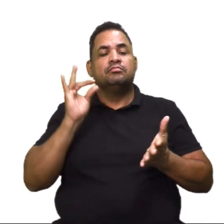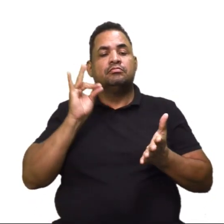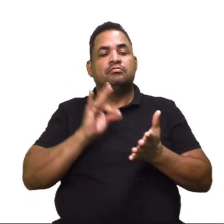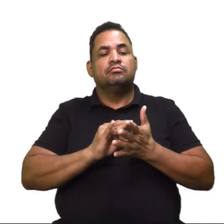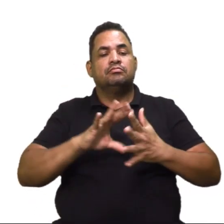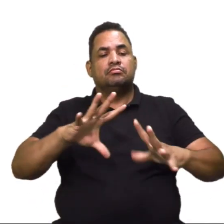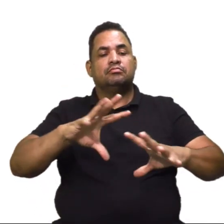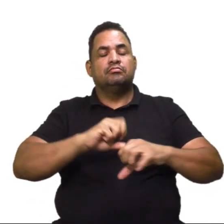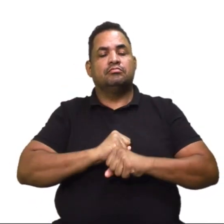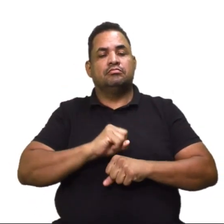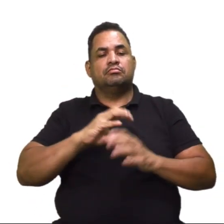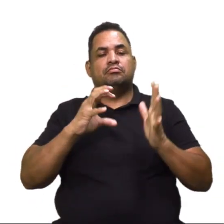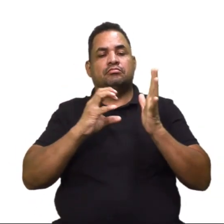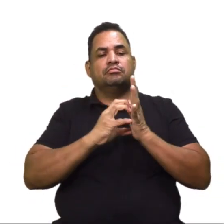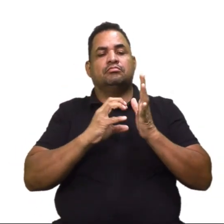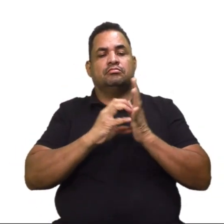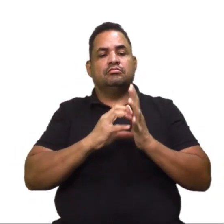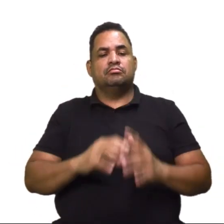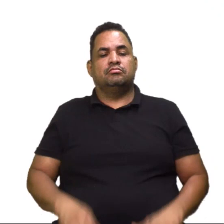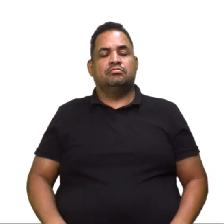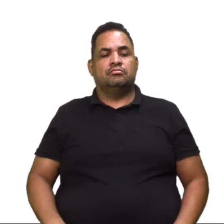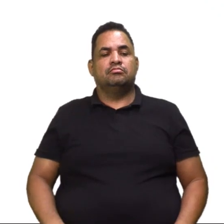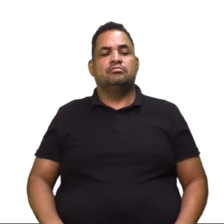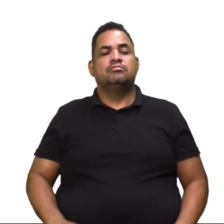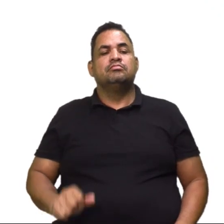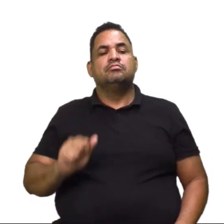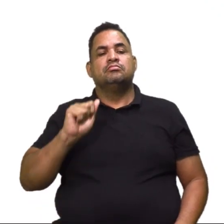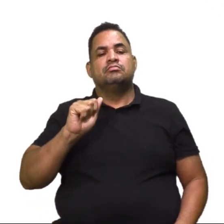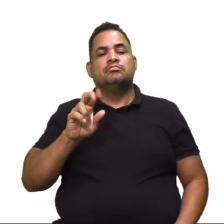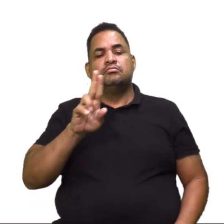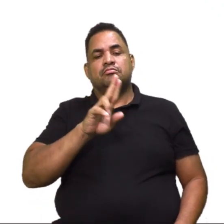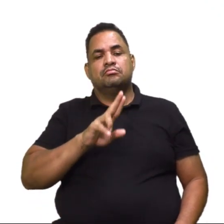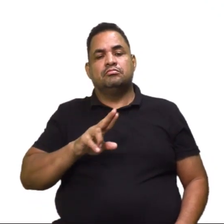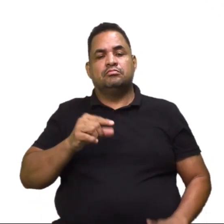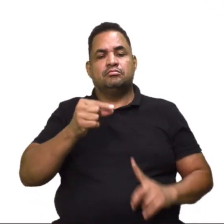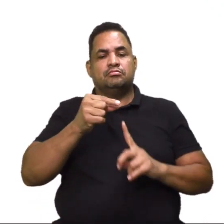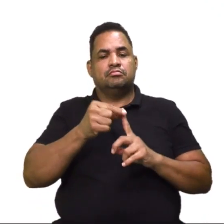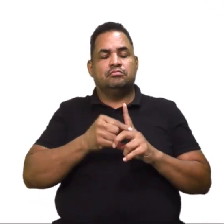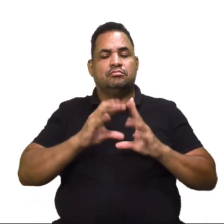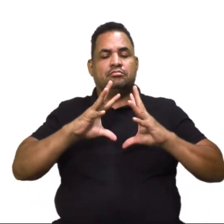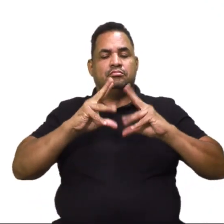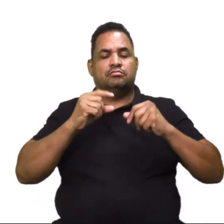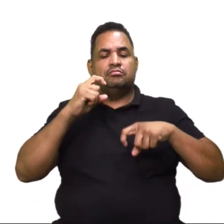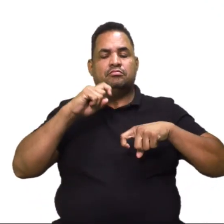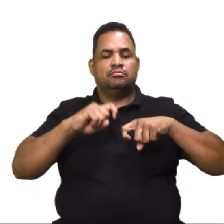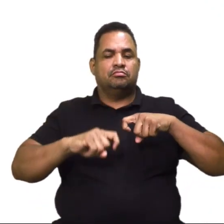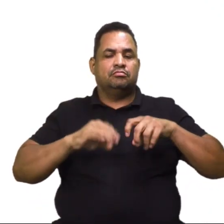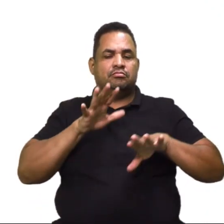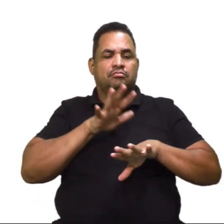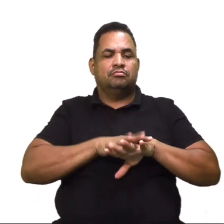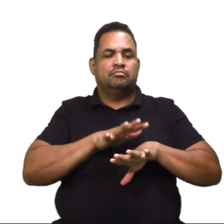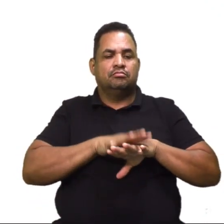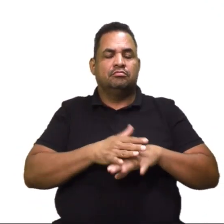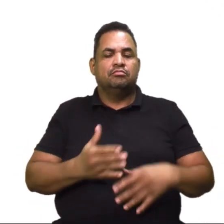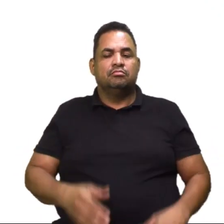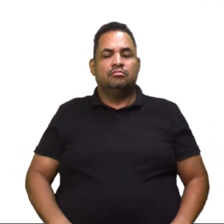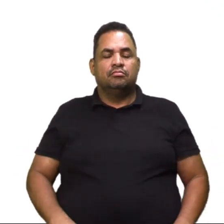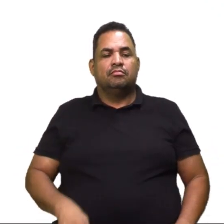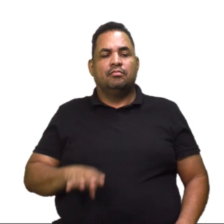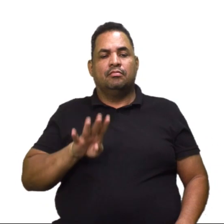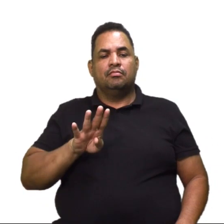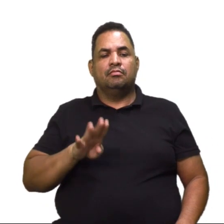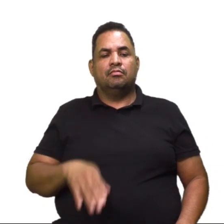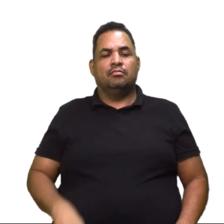o HIV. Aí a gente tem a opção A, uso de camisinha em toda relação sexual. B,